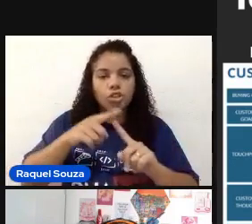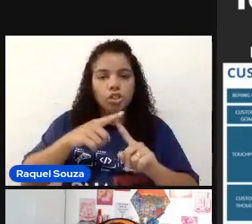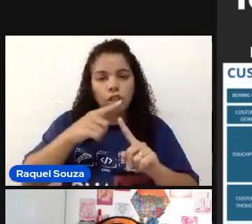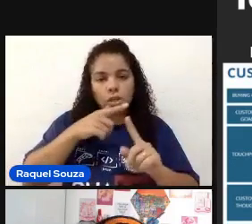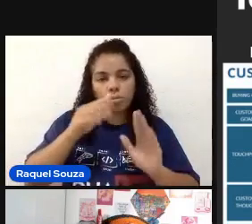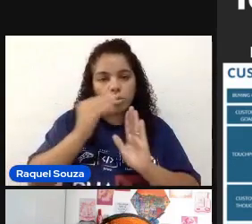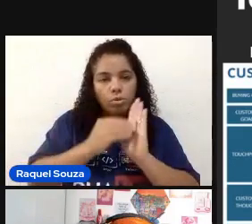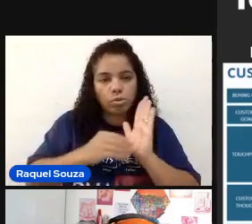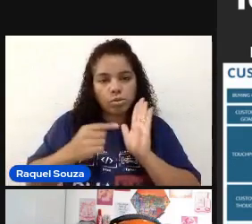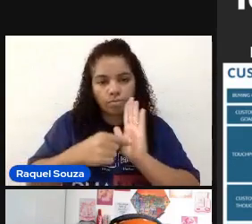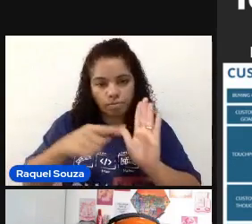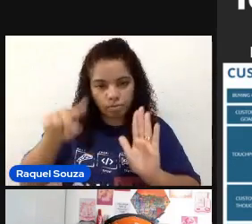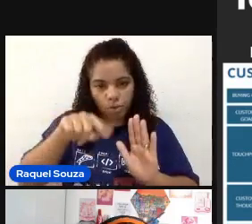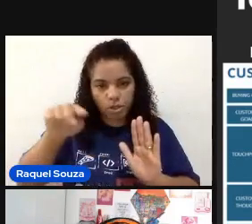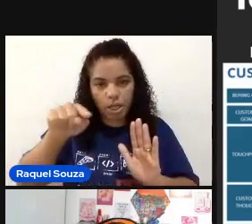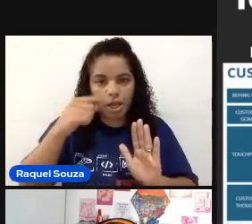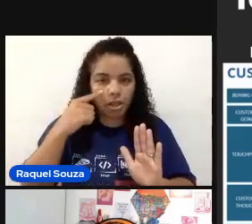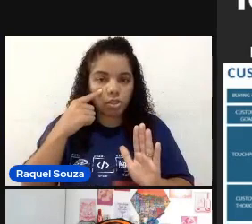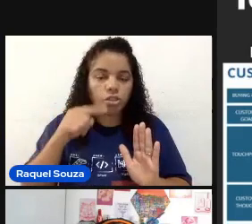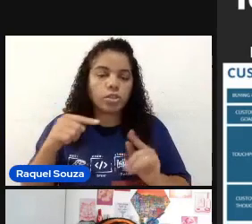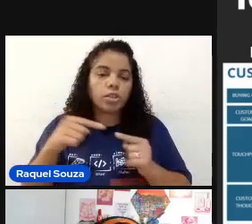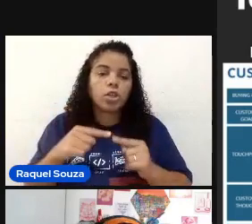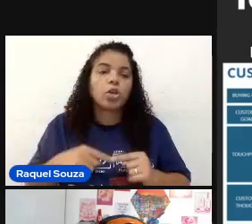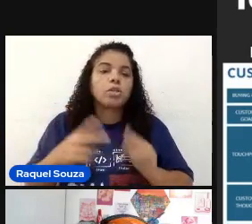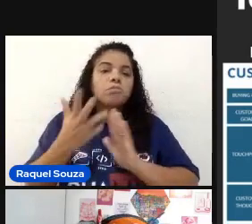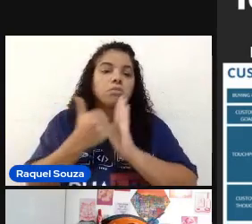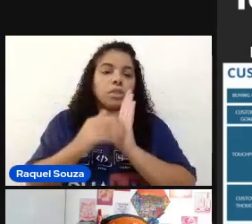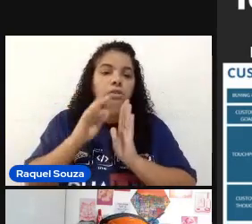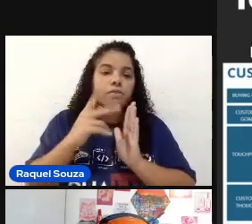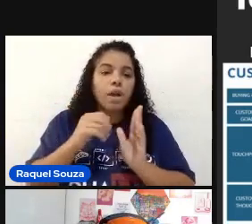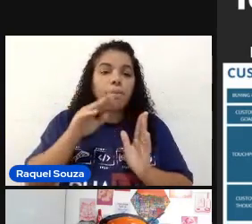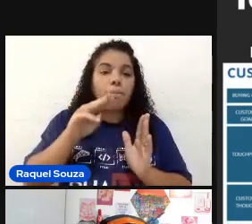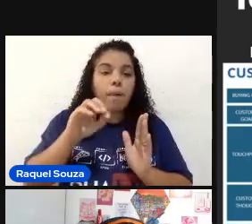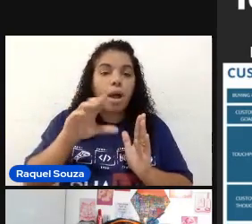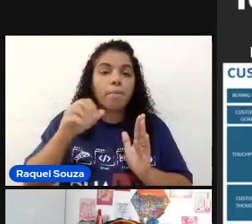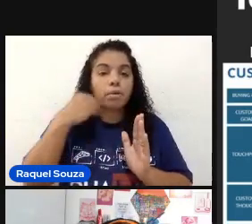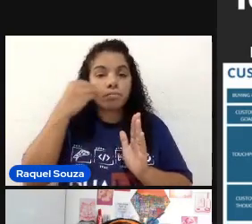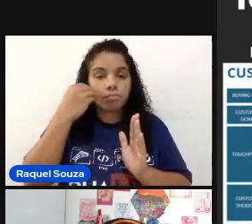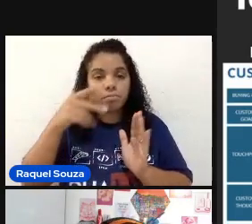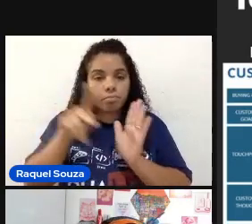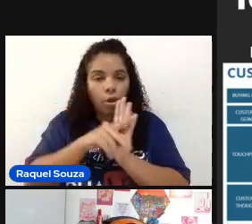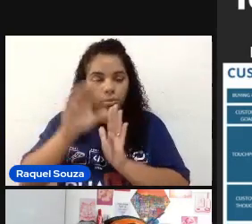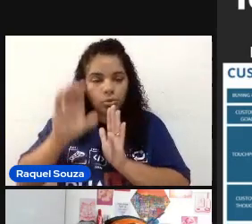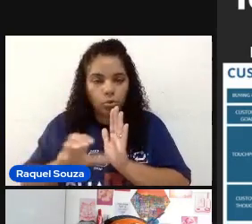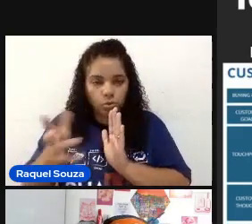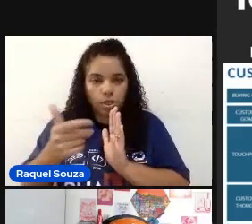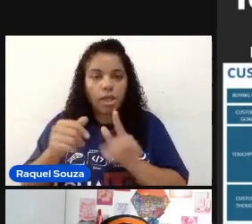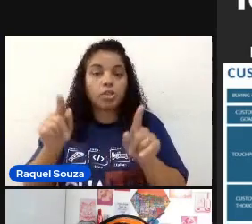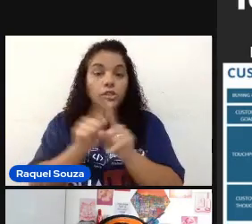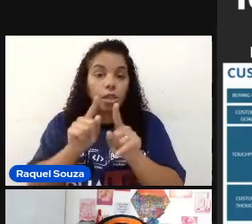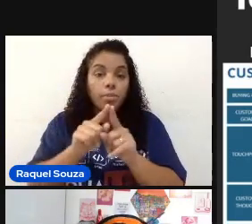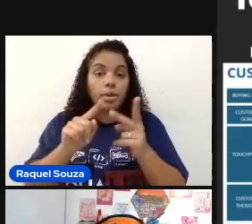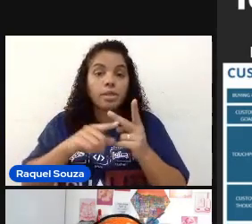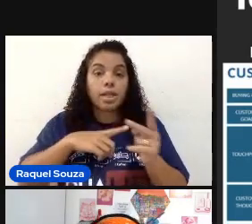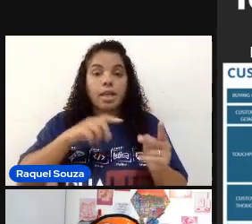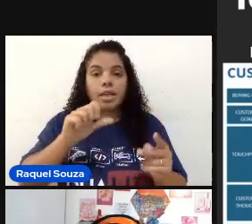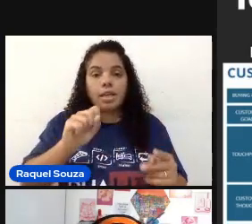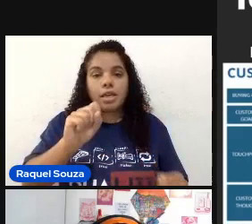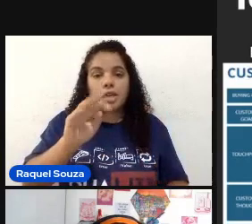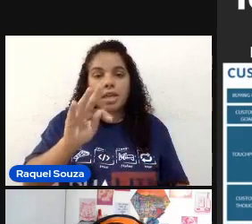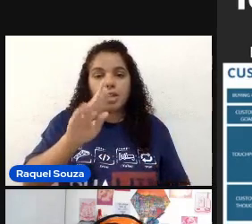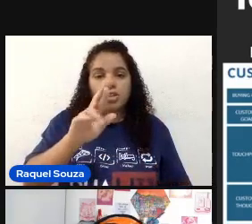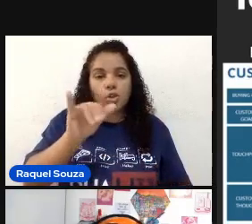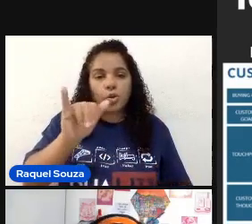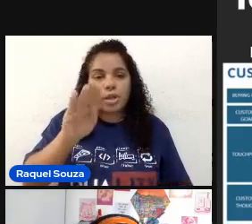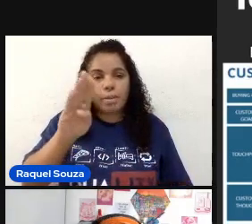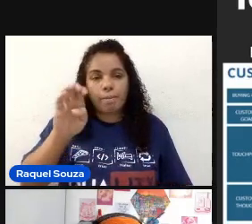aqui, dentro dessa ótica do Design Thinking, que é o mapa de experiência do cliente, né? Eu também tenho o storyboard, que a gente se junta com o